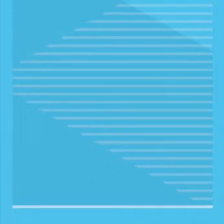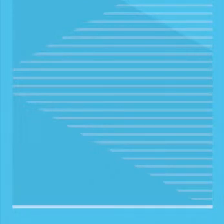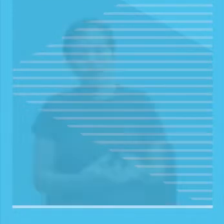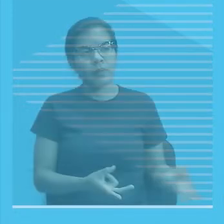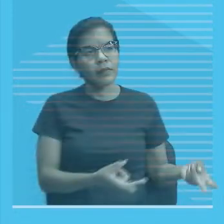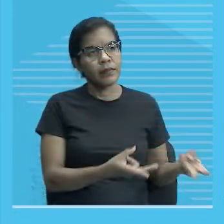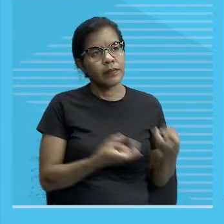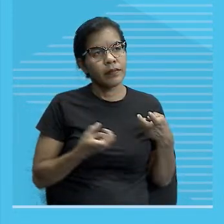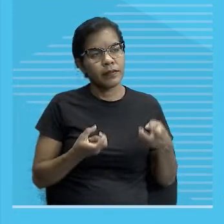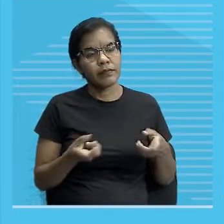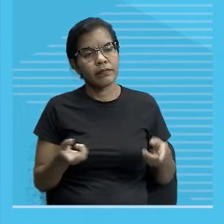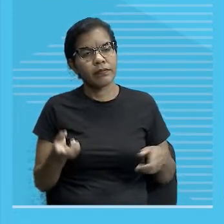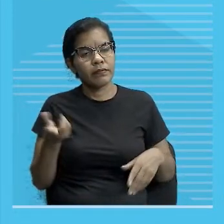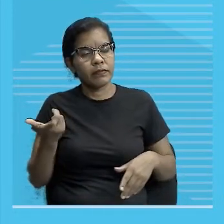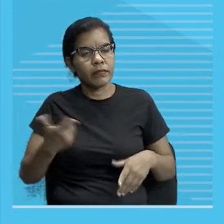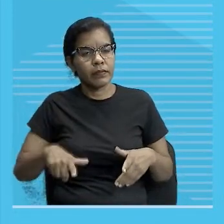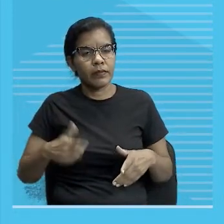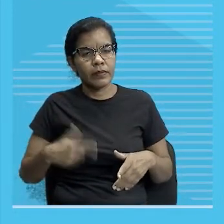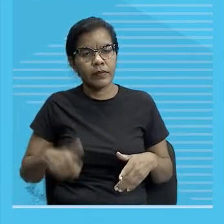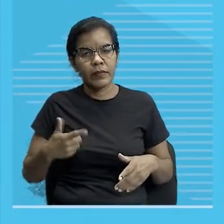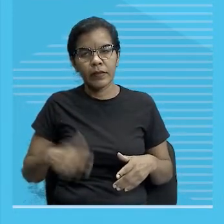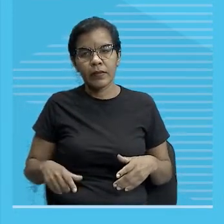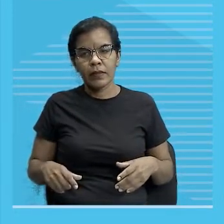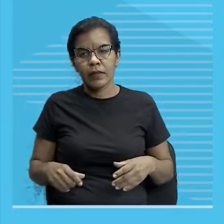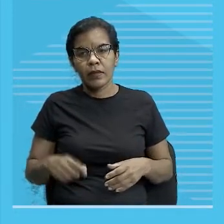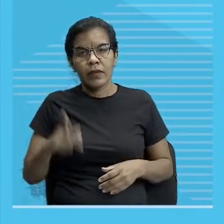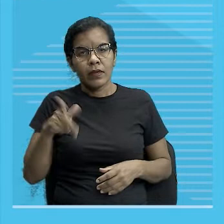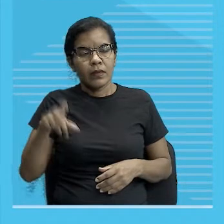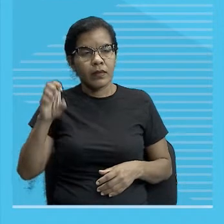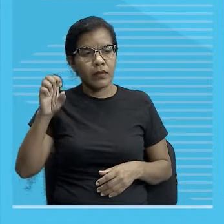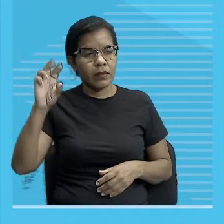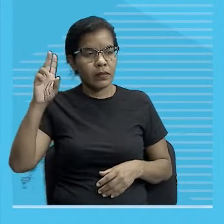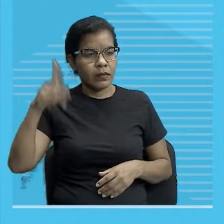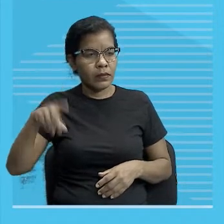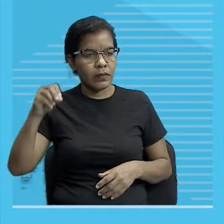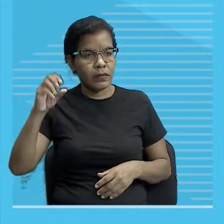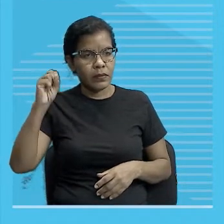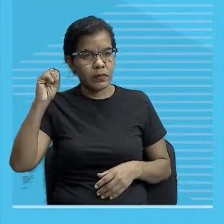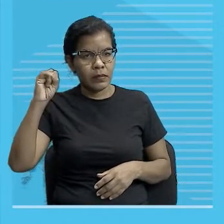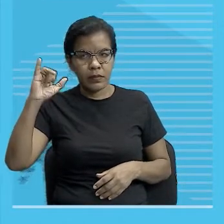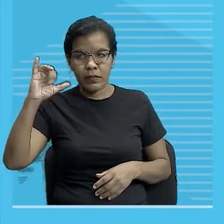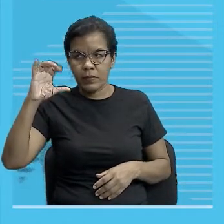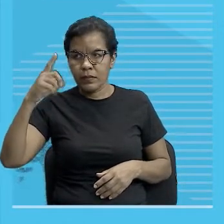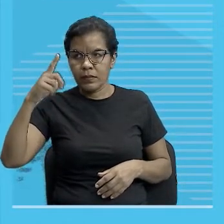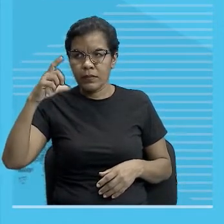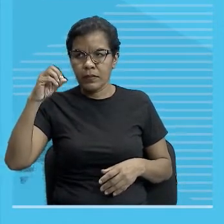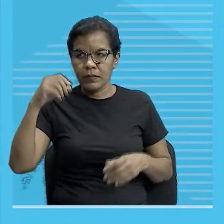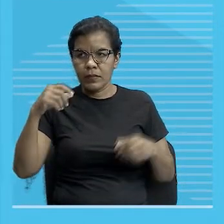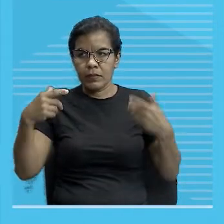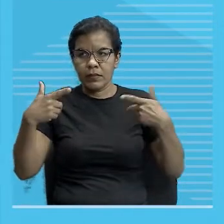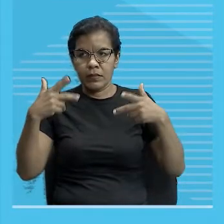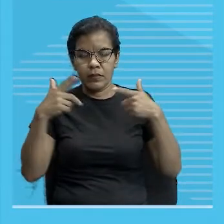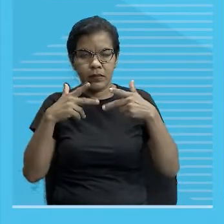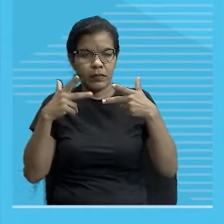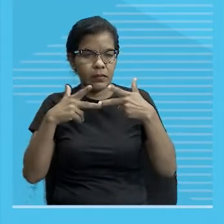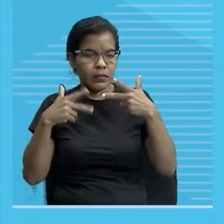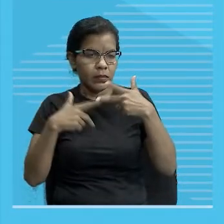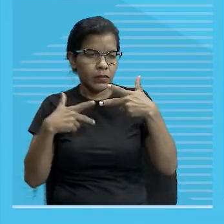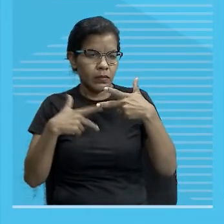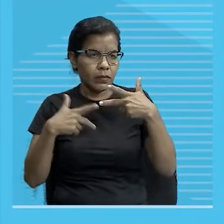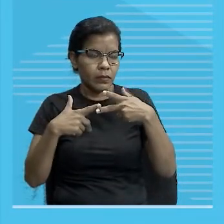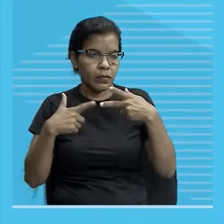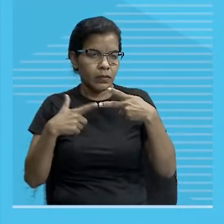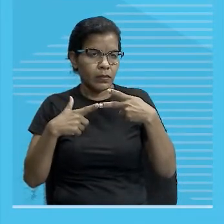que não tem preposição de fato. O verbo visitar não exige a preposição A. Então, não tem como indicar a